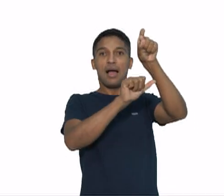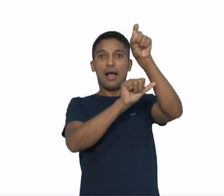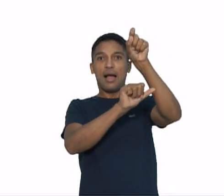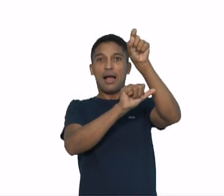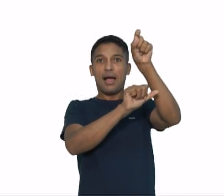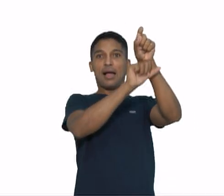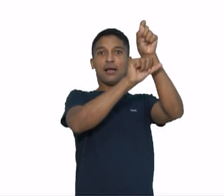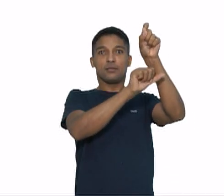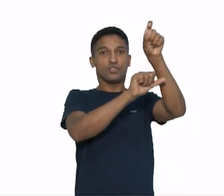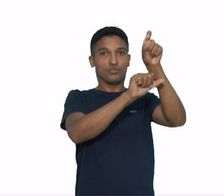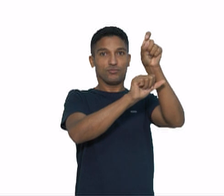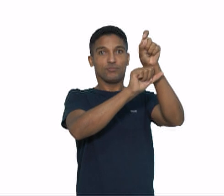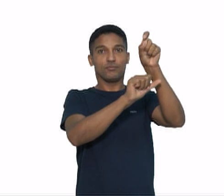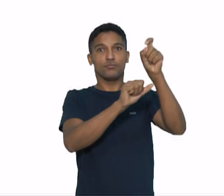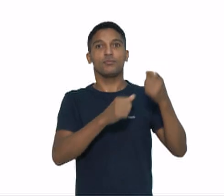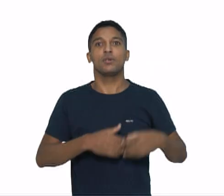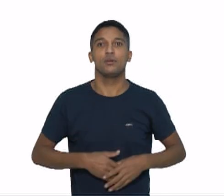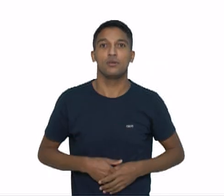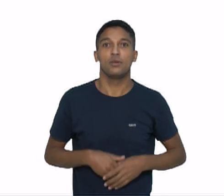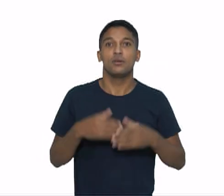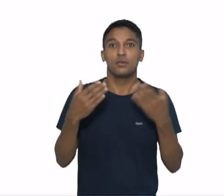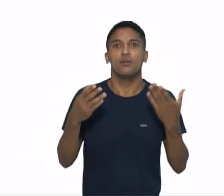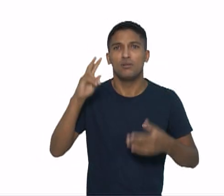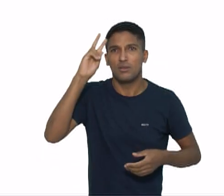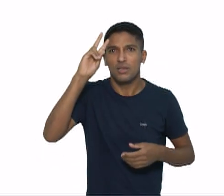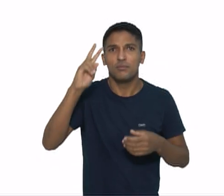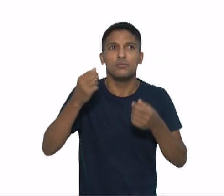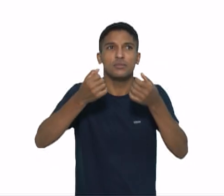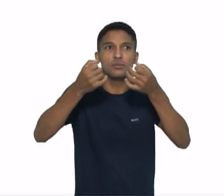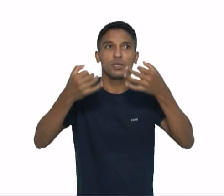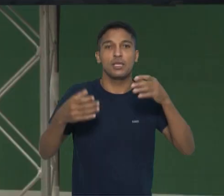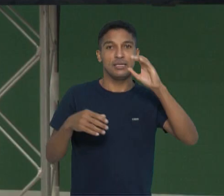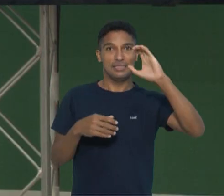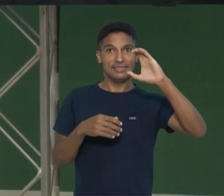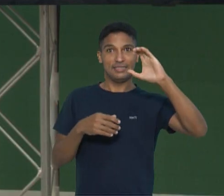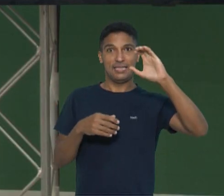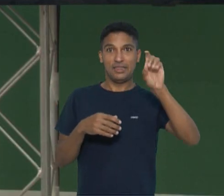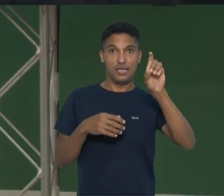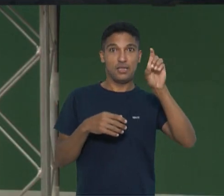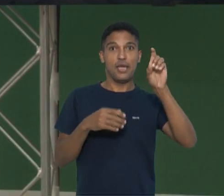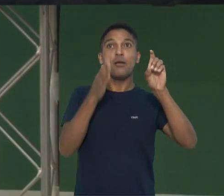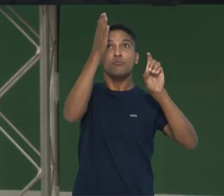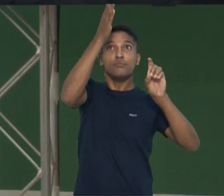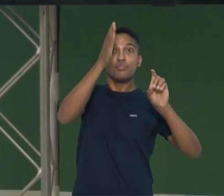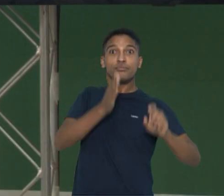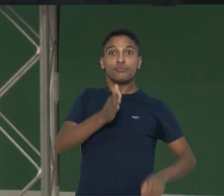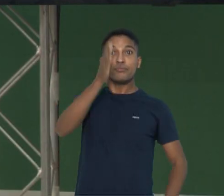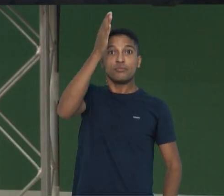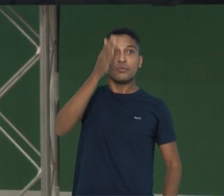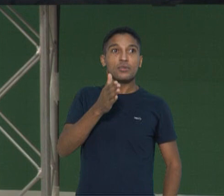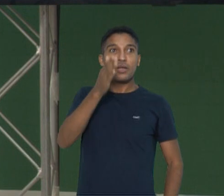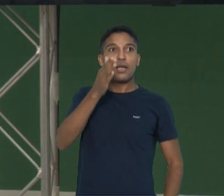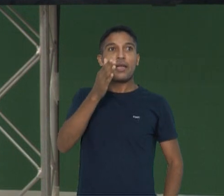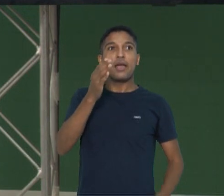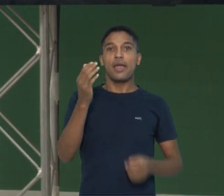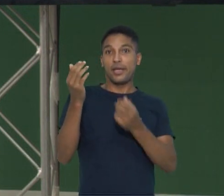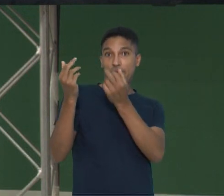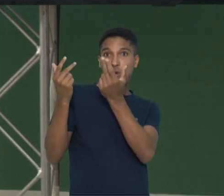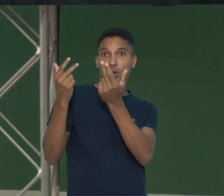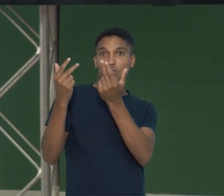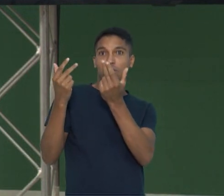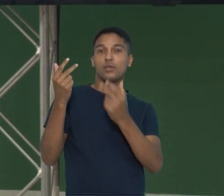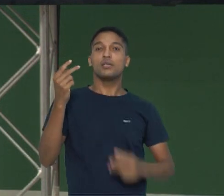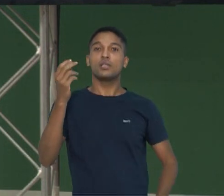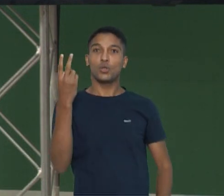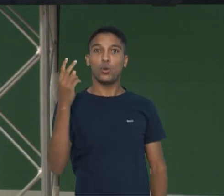vamos identificar essas informações. Lembra que eu comentei que o CD, que é o eixo imaginário, vale 2B. Diretamente